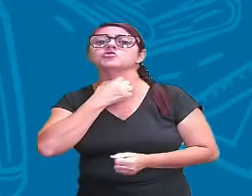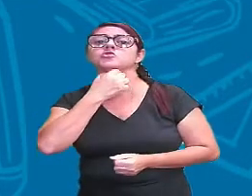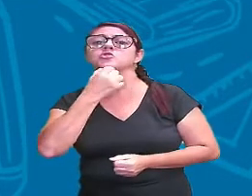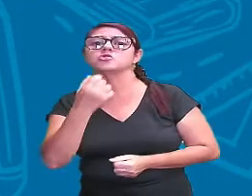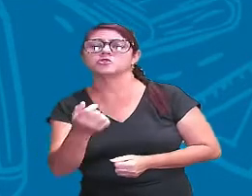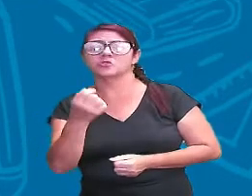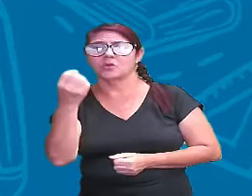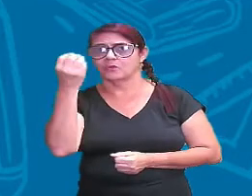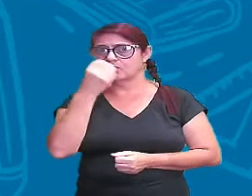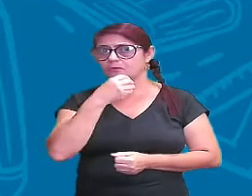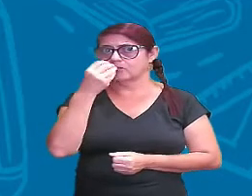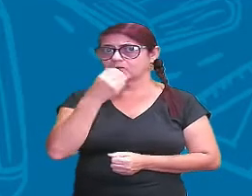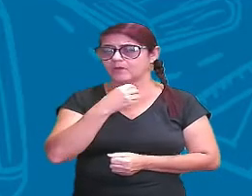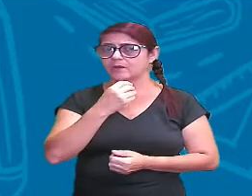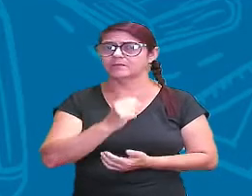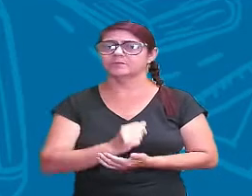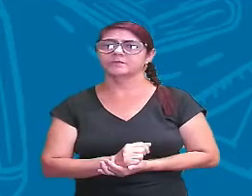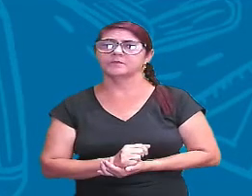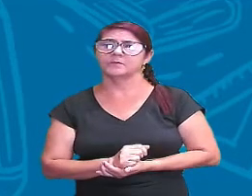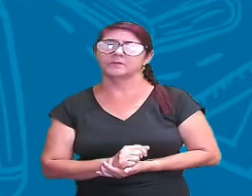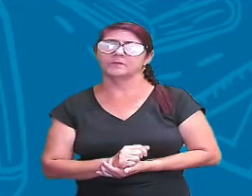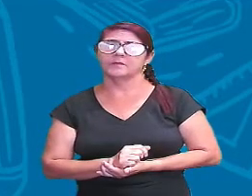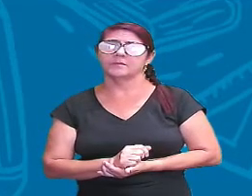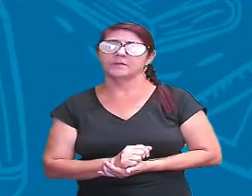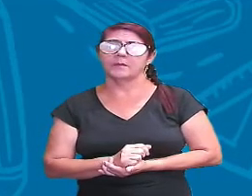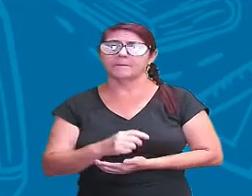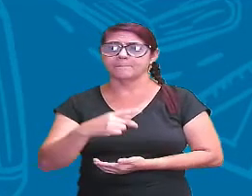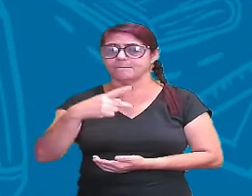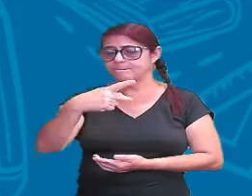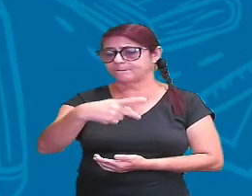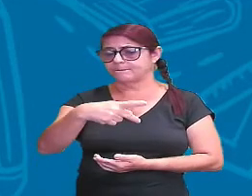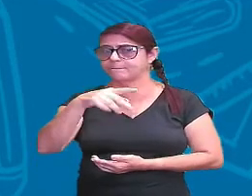fraco. No caso da palavra pirata.